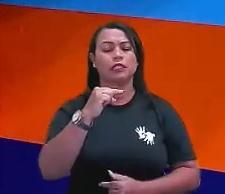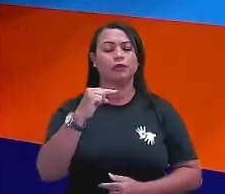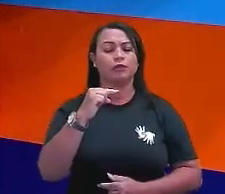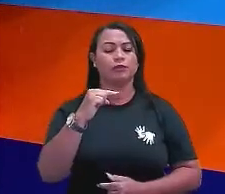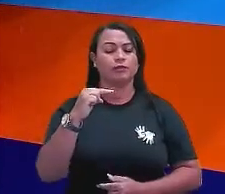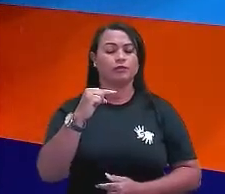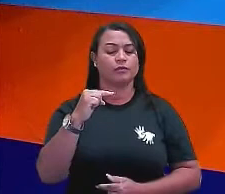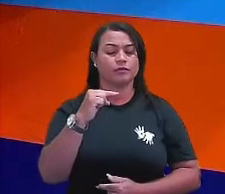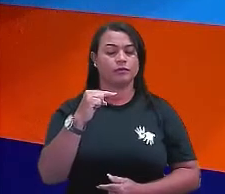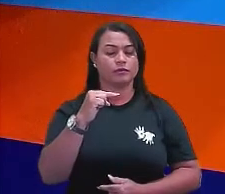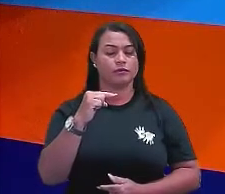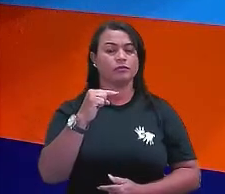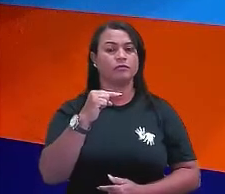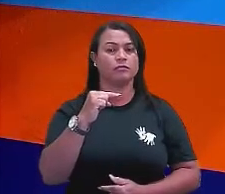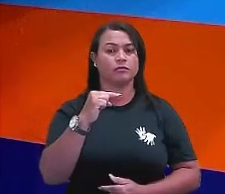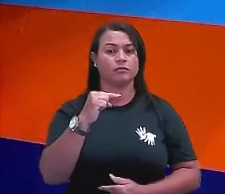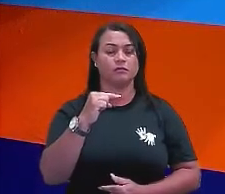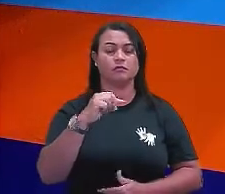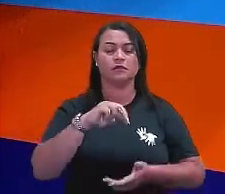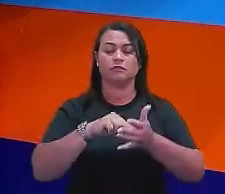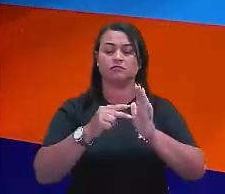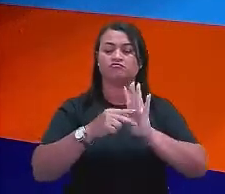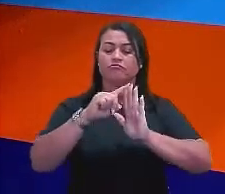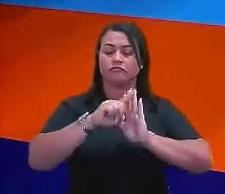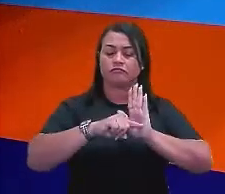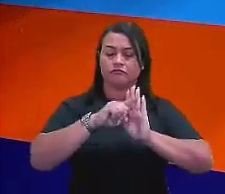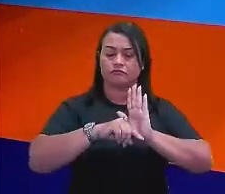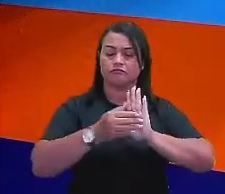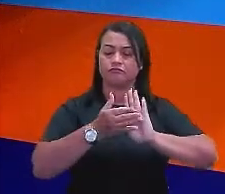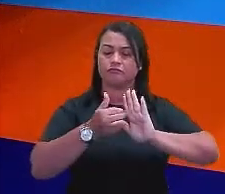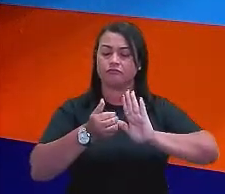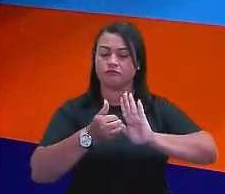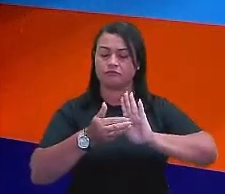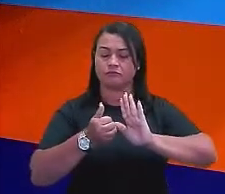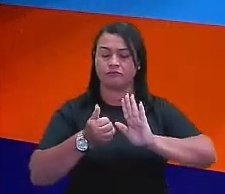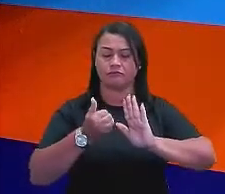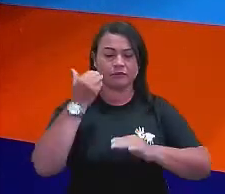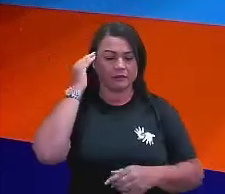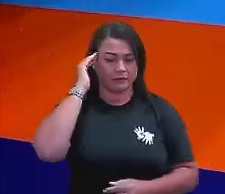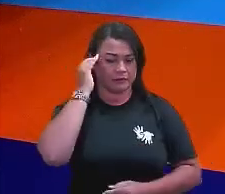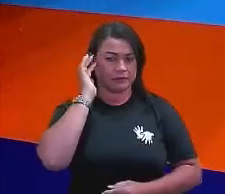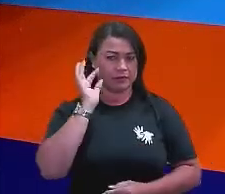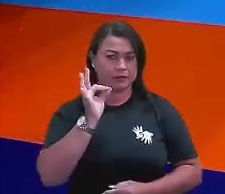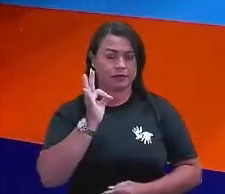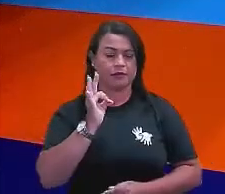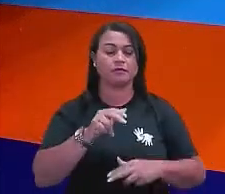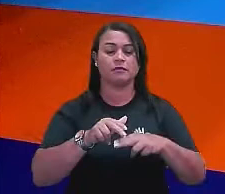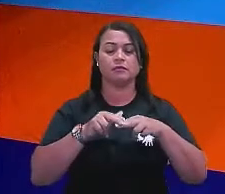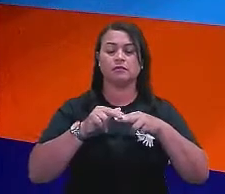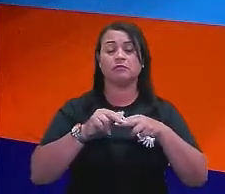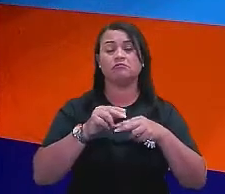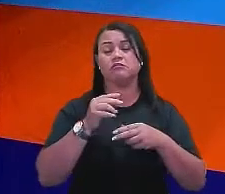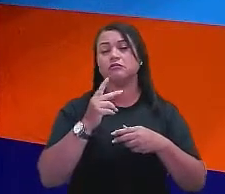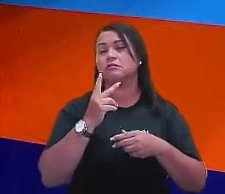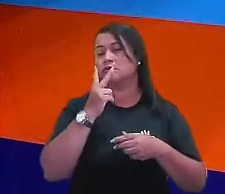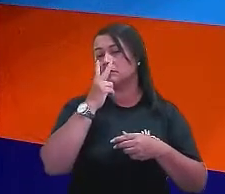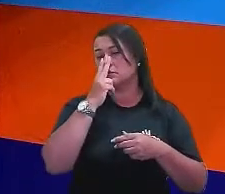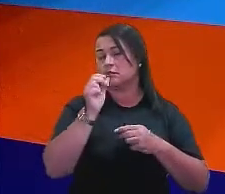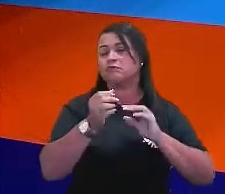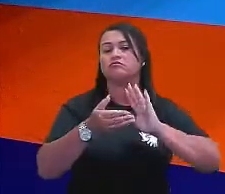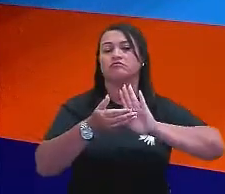aquele famoso tracinho. E é aquela continha que a gente chama de menos, tá? E ela vai dar a ideia de quê?